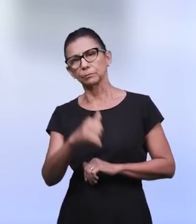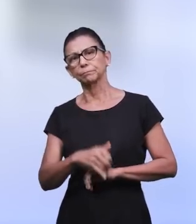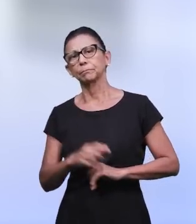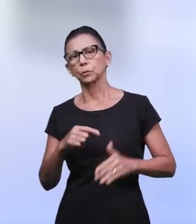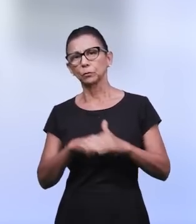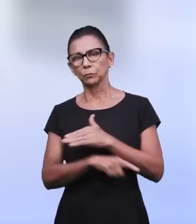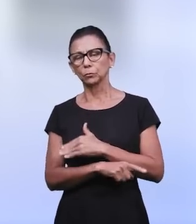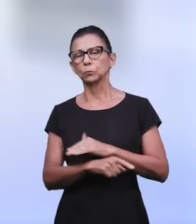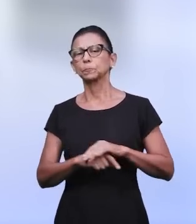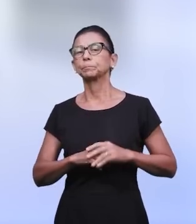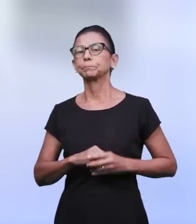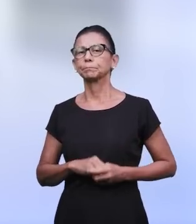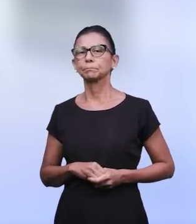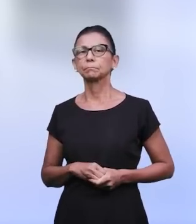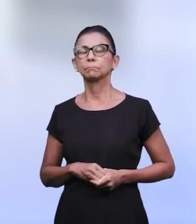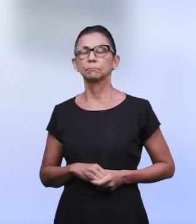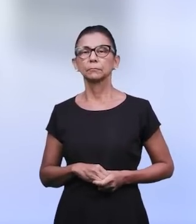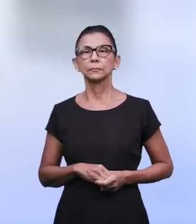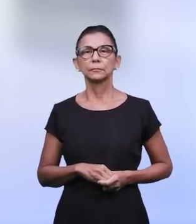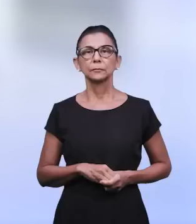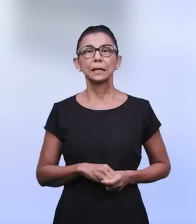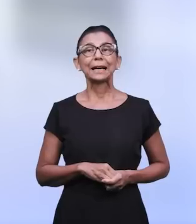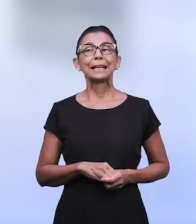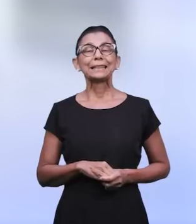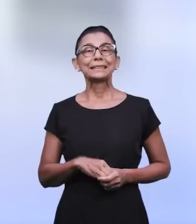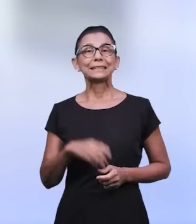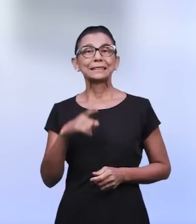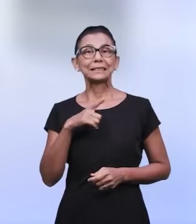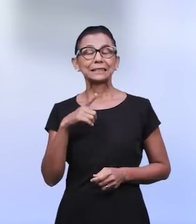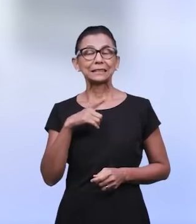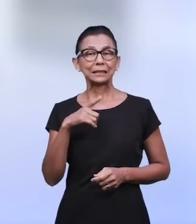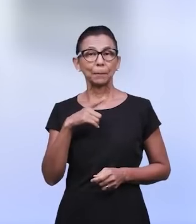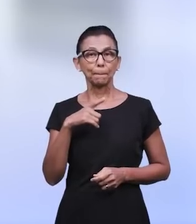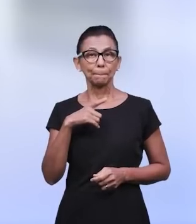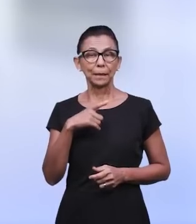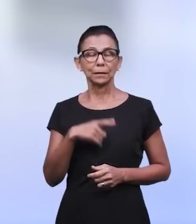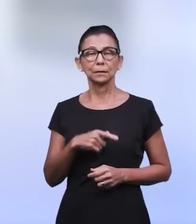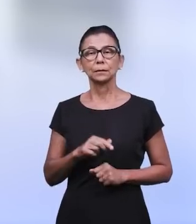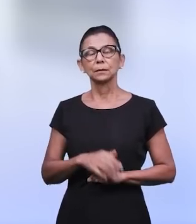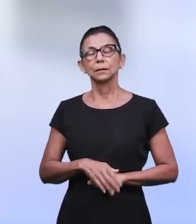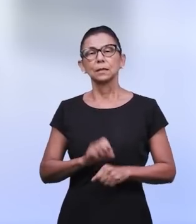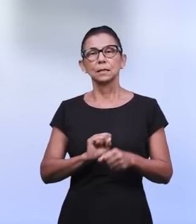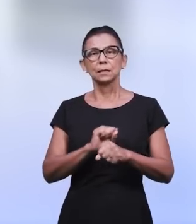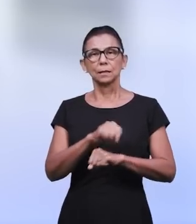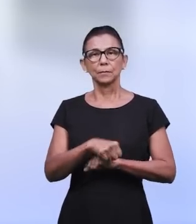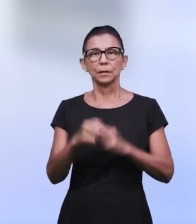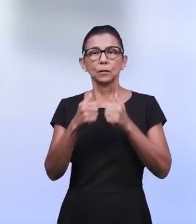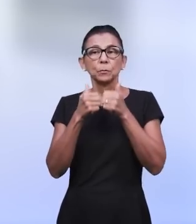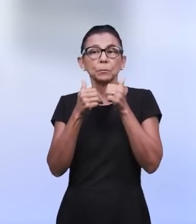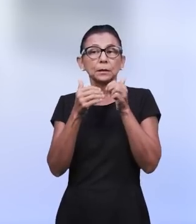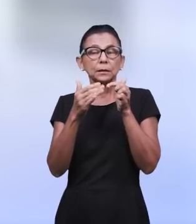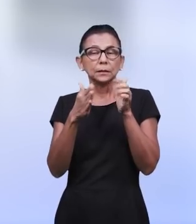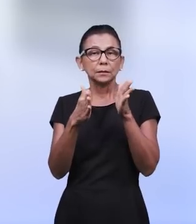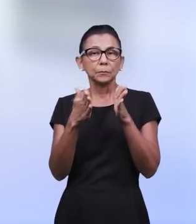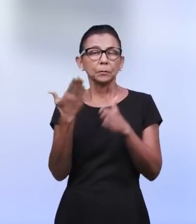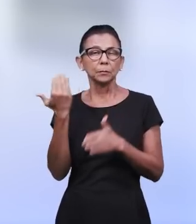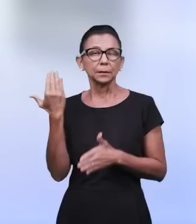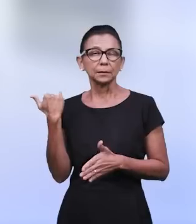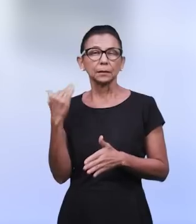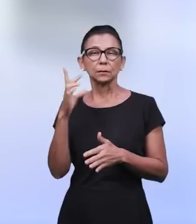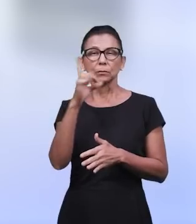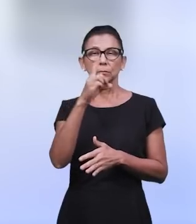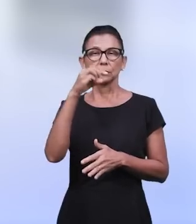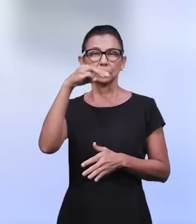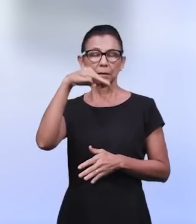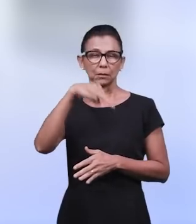estavam presentes. Louvado seja o nome do Senhor. Temos o registro do último seminário de principiantes transmitido ao vivo do Manaim